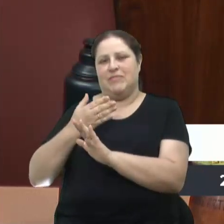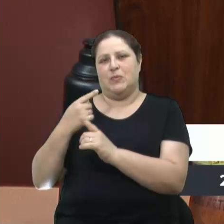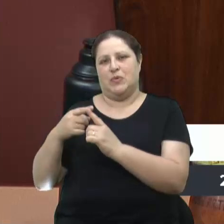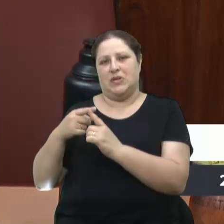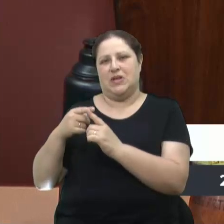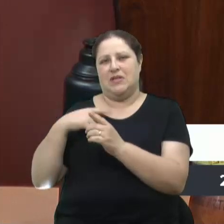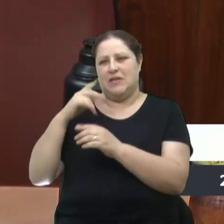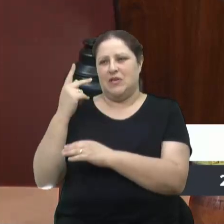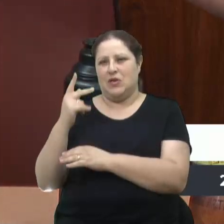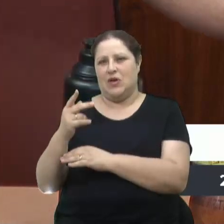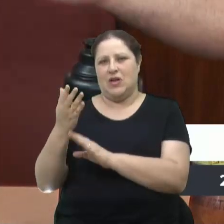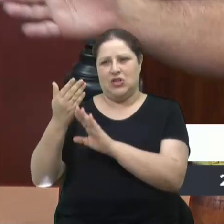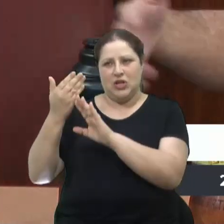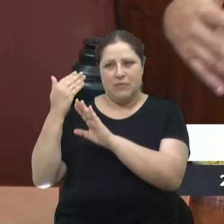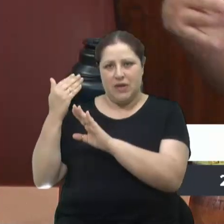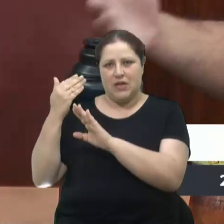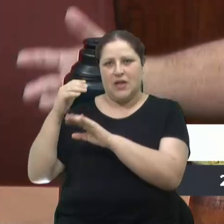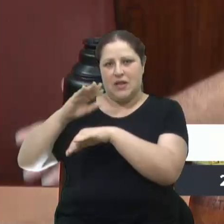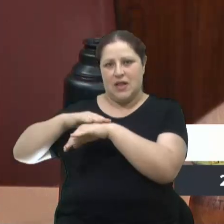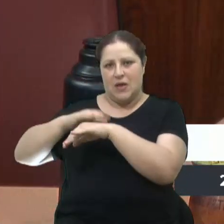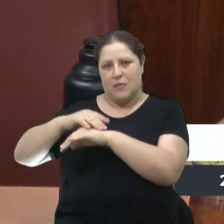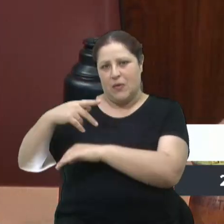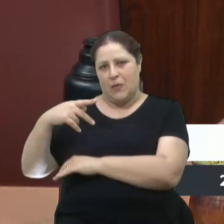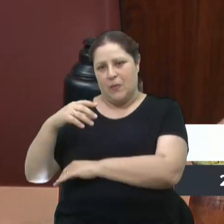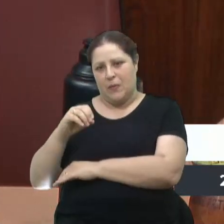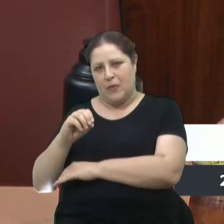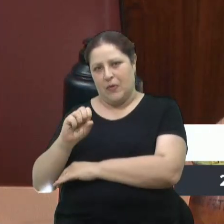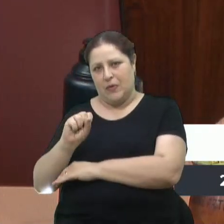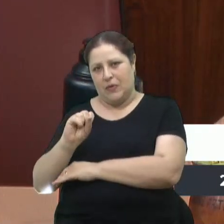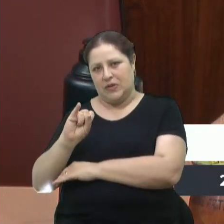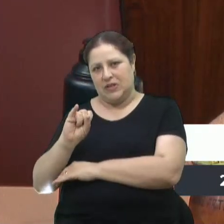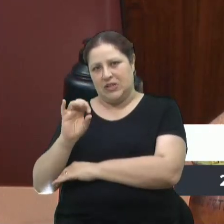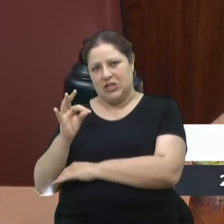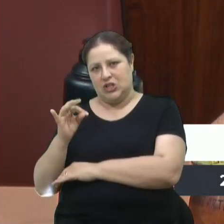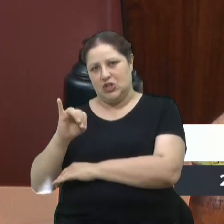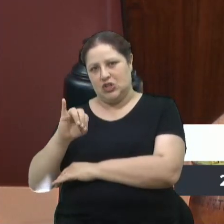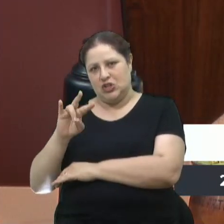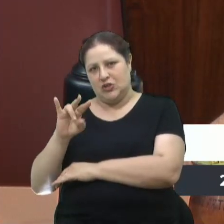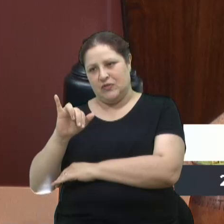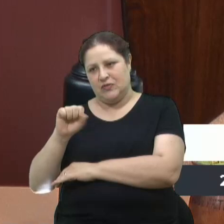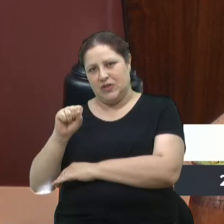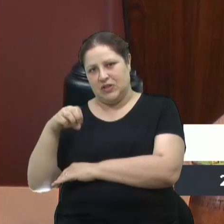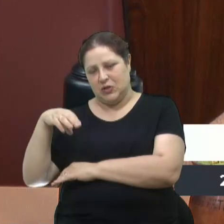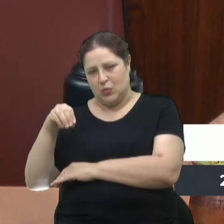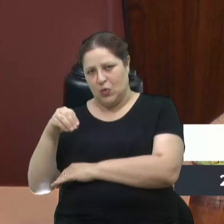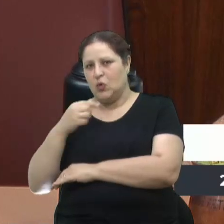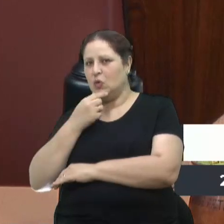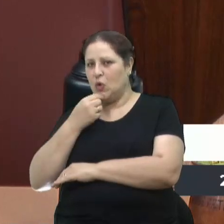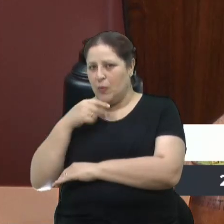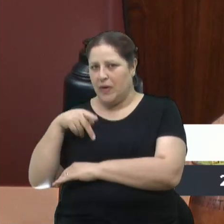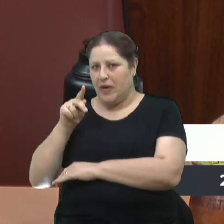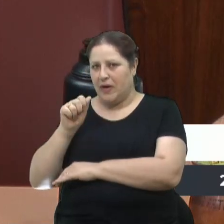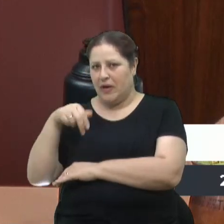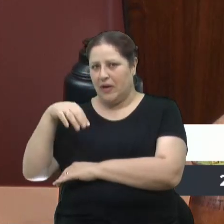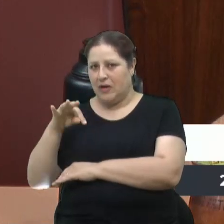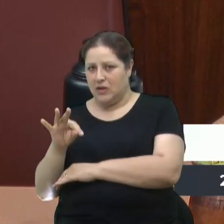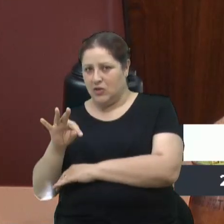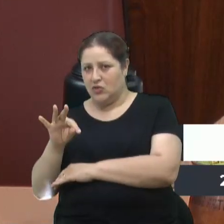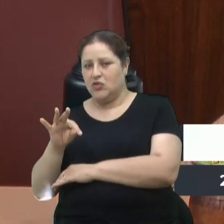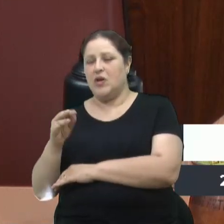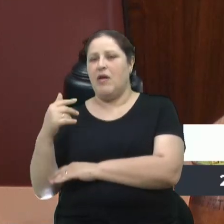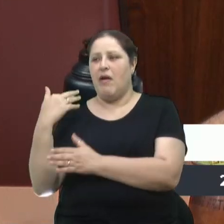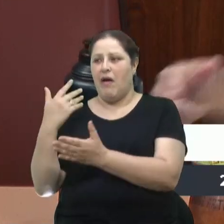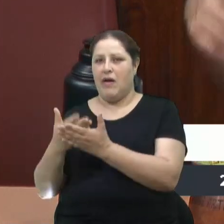positivismo kantiano e agora, nas novas correntes historiográficas, muito potencializam e destacam as